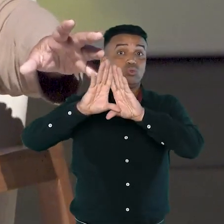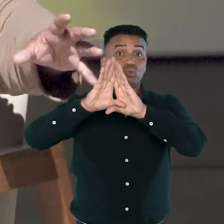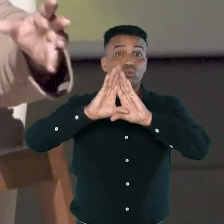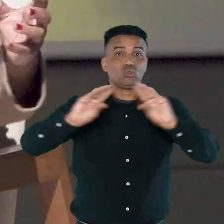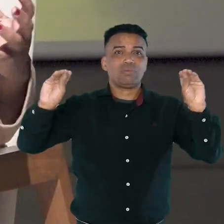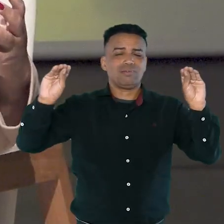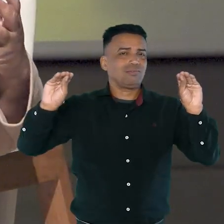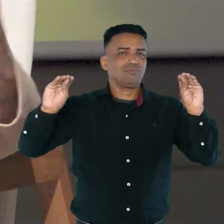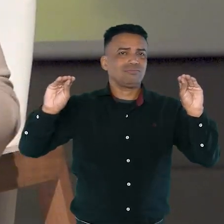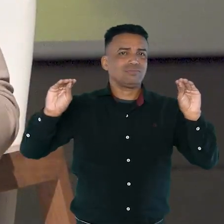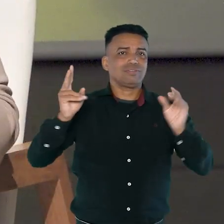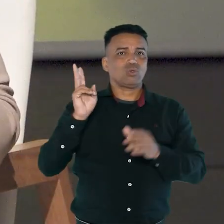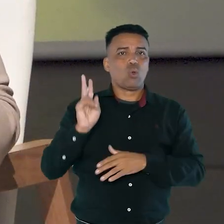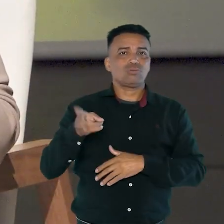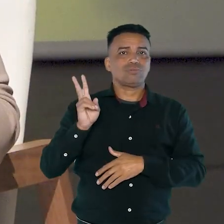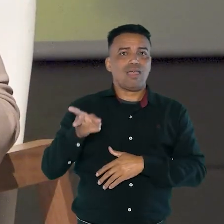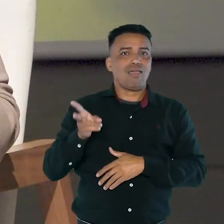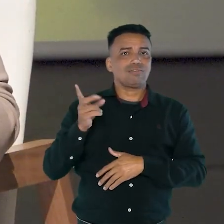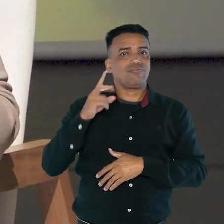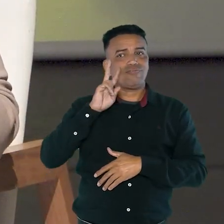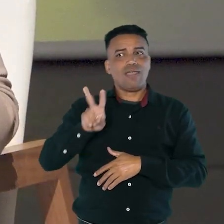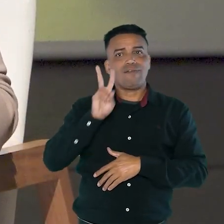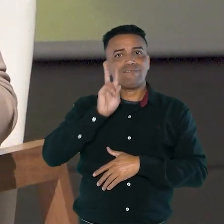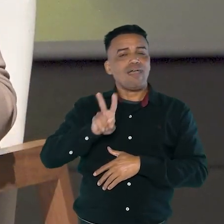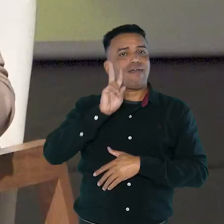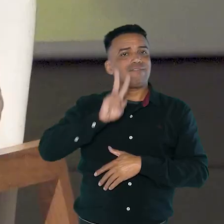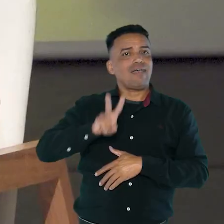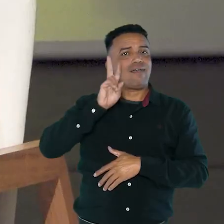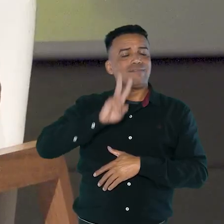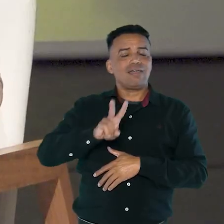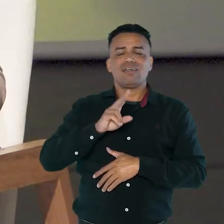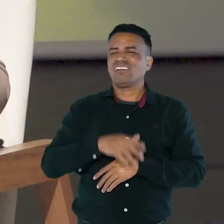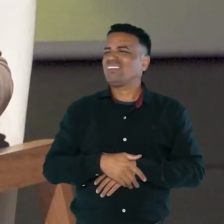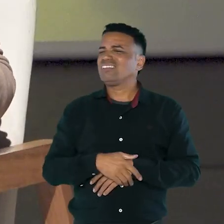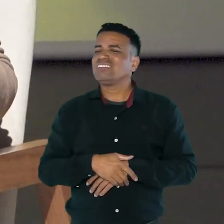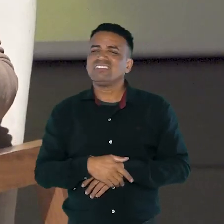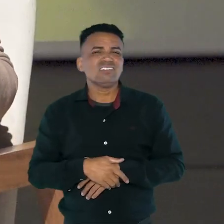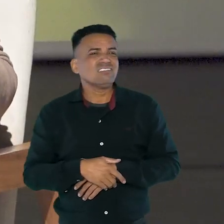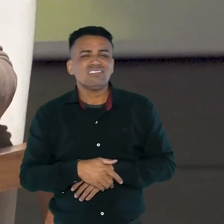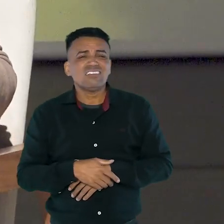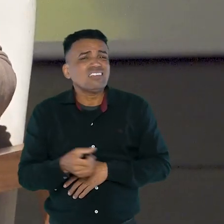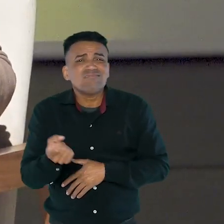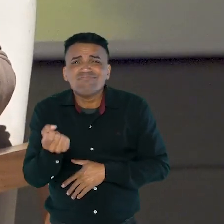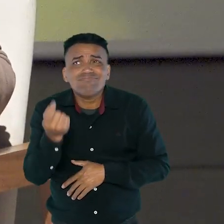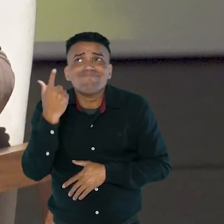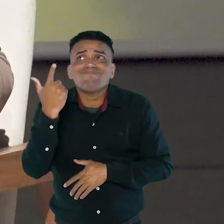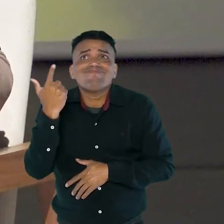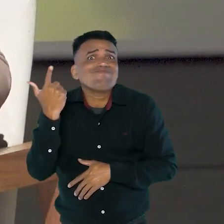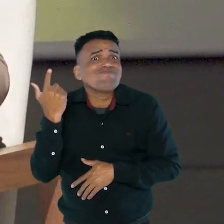outro mesmo. A gente permanece conectado, né? Isso é muito estranho.